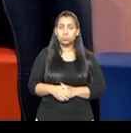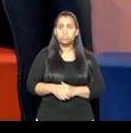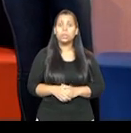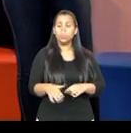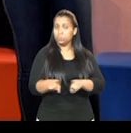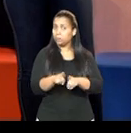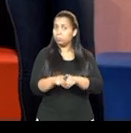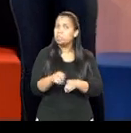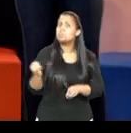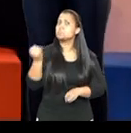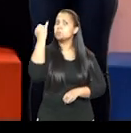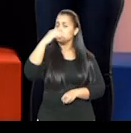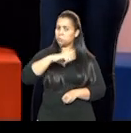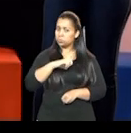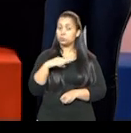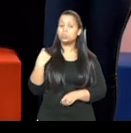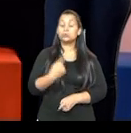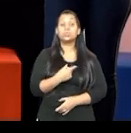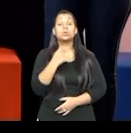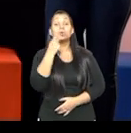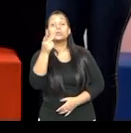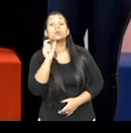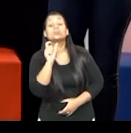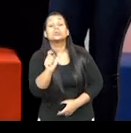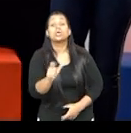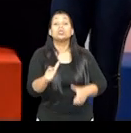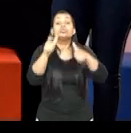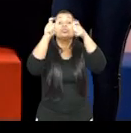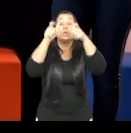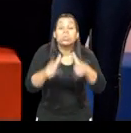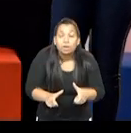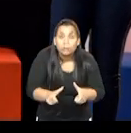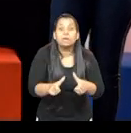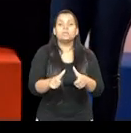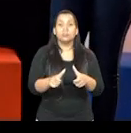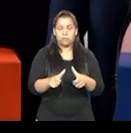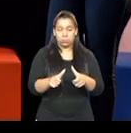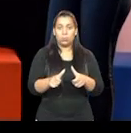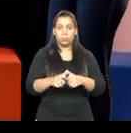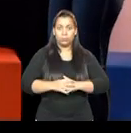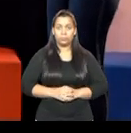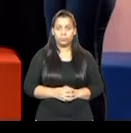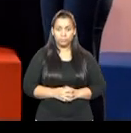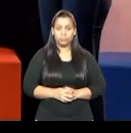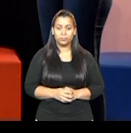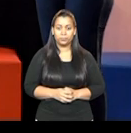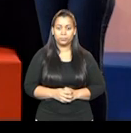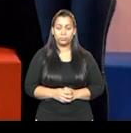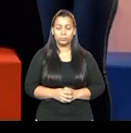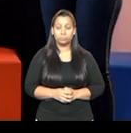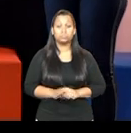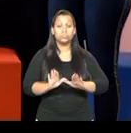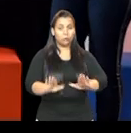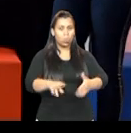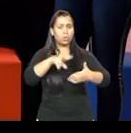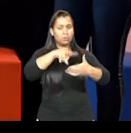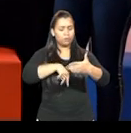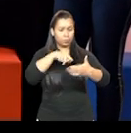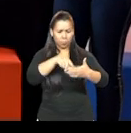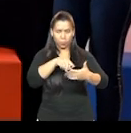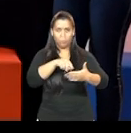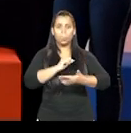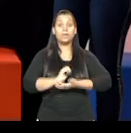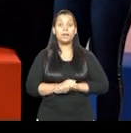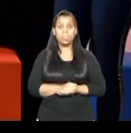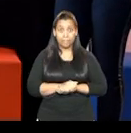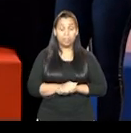ainda são muito importantes quando nós falamos de localização e orientação geográfica. Vamos ler agora um